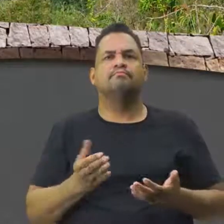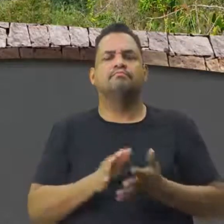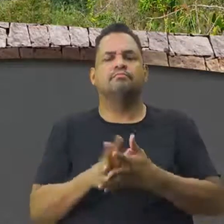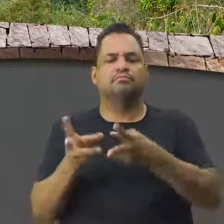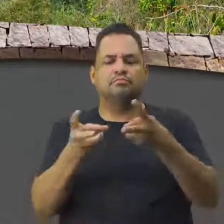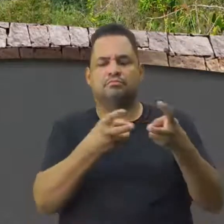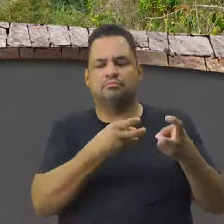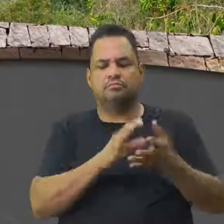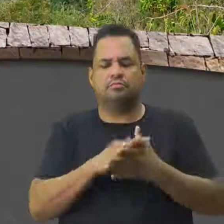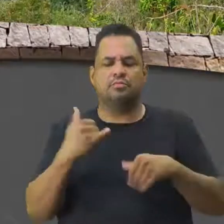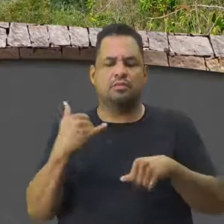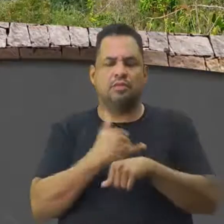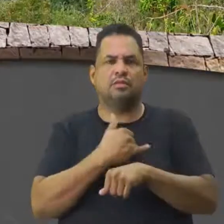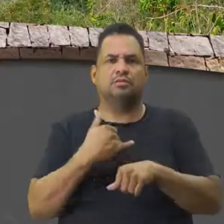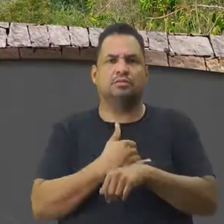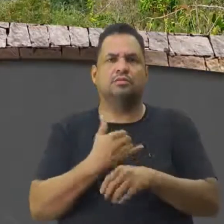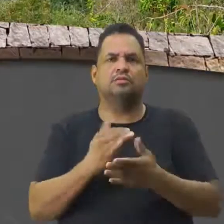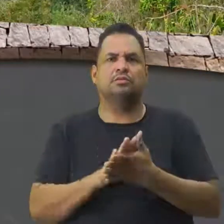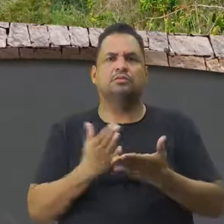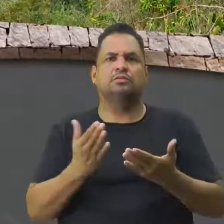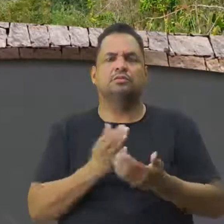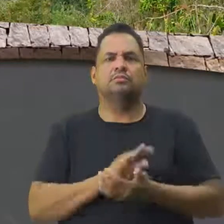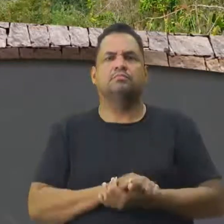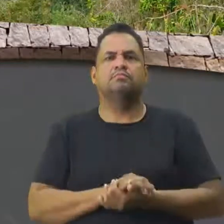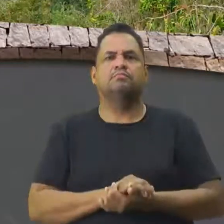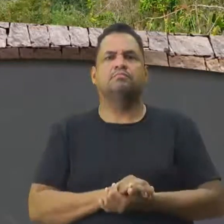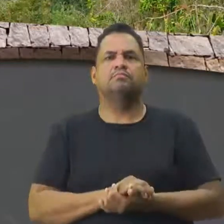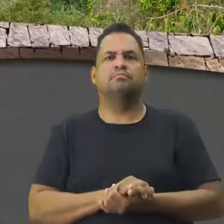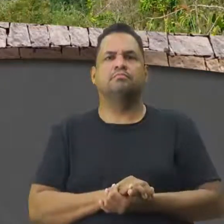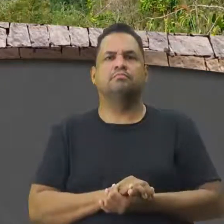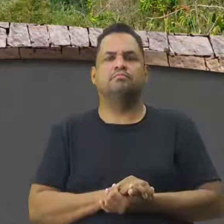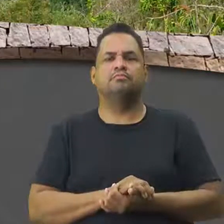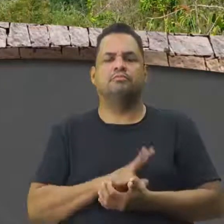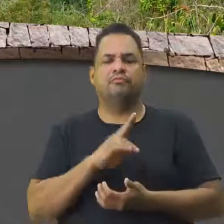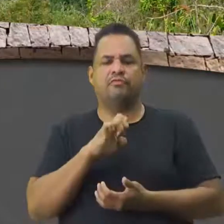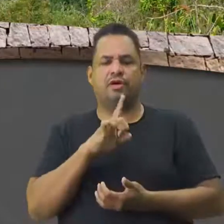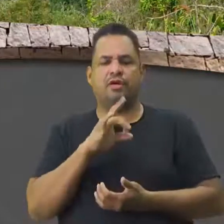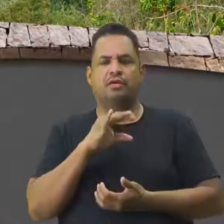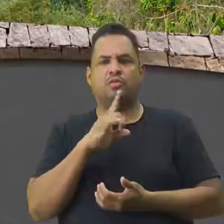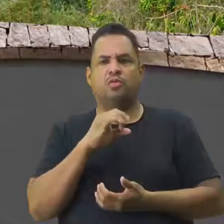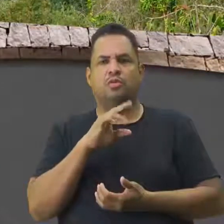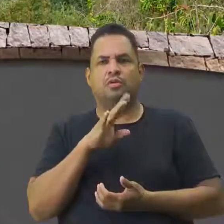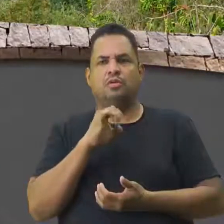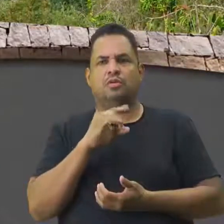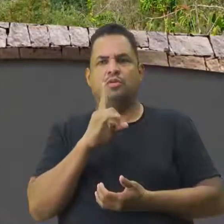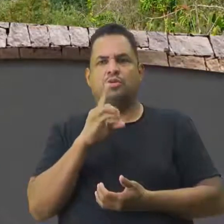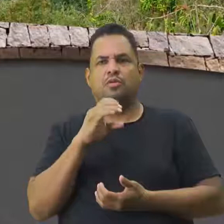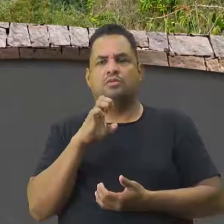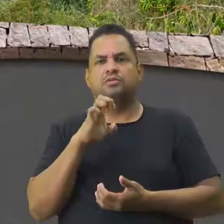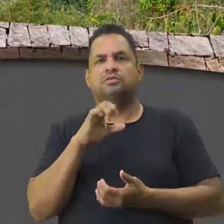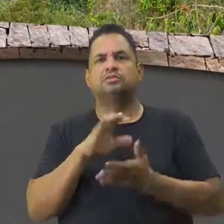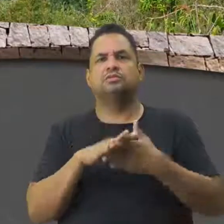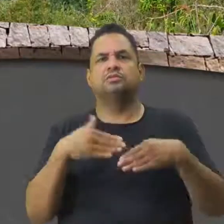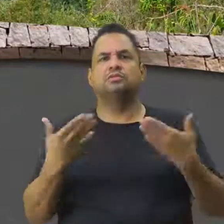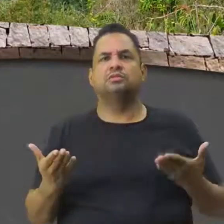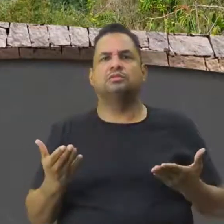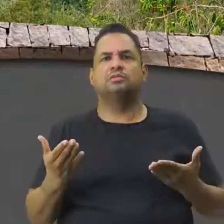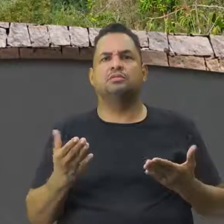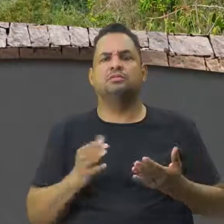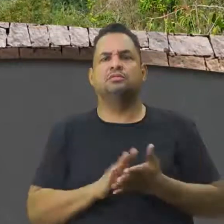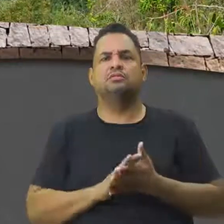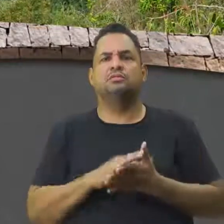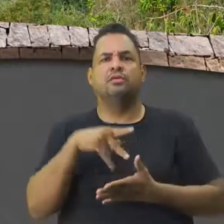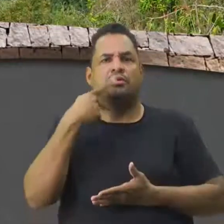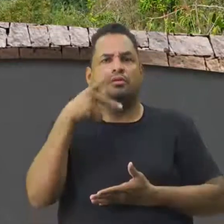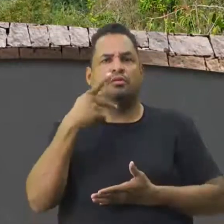exploradoras de minerais metálicos, como é a questão do Vale, Vale do Rio Doce. Aqui nós não vamos entrar no nome das indústrias, tá? Só estou dizendo para